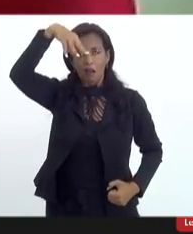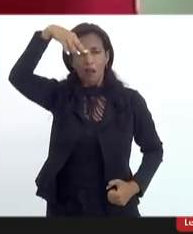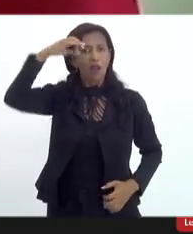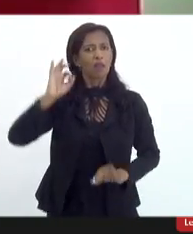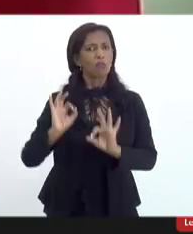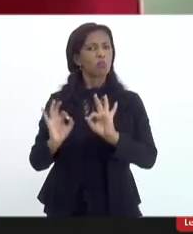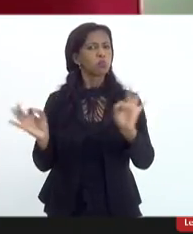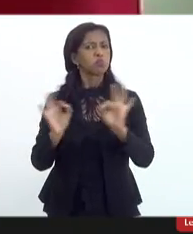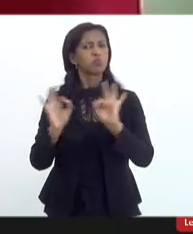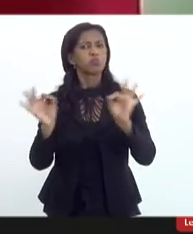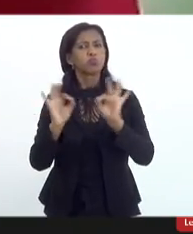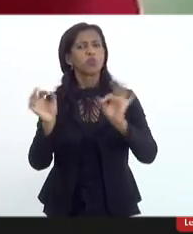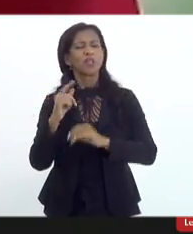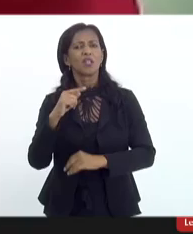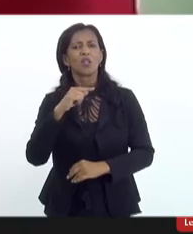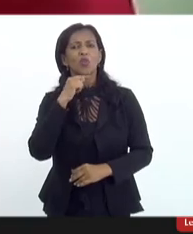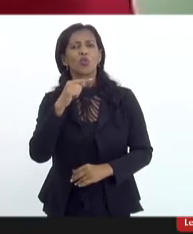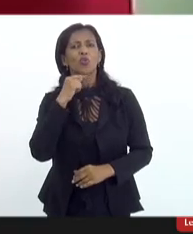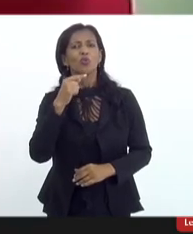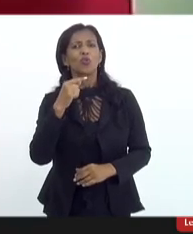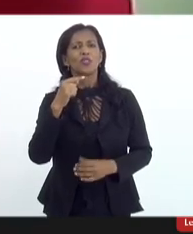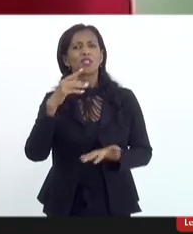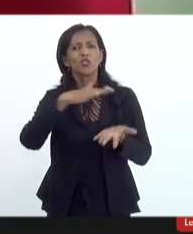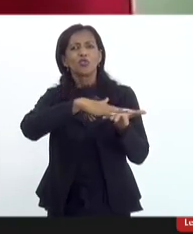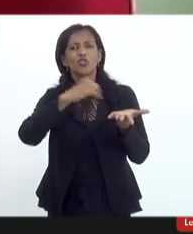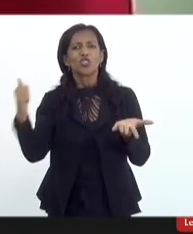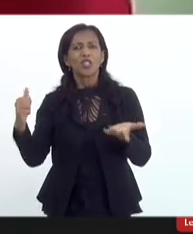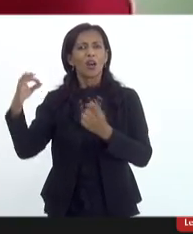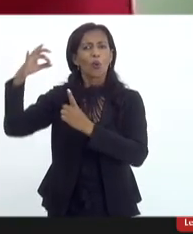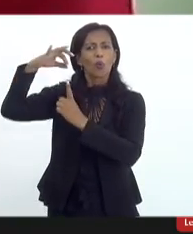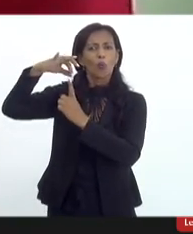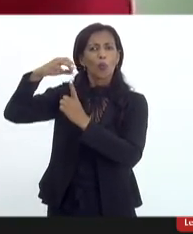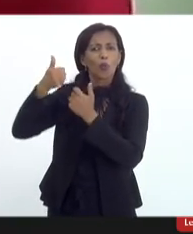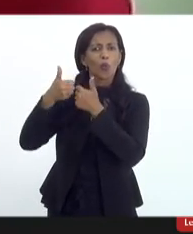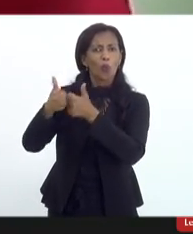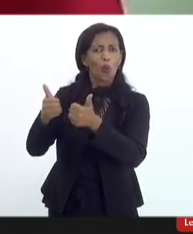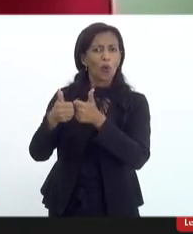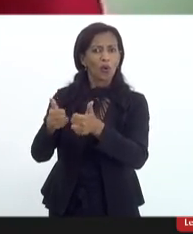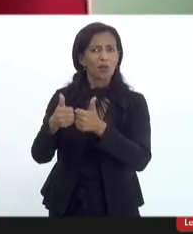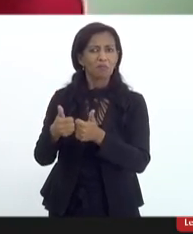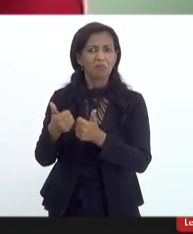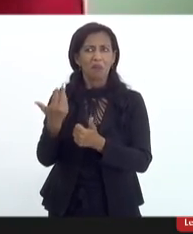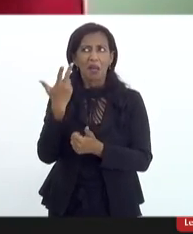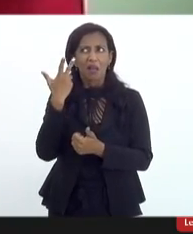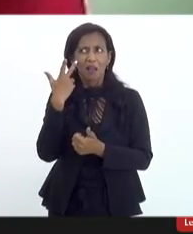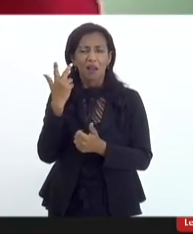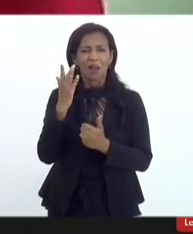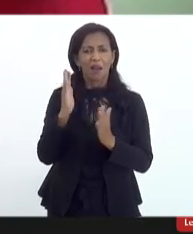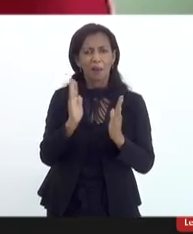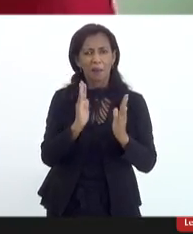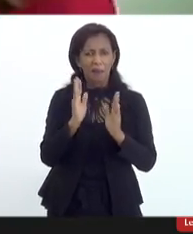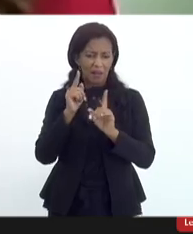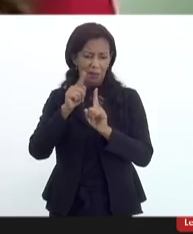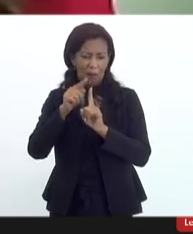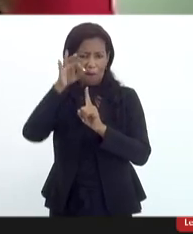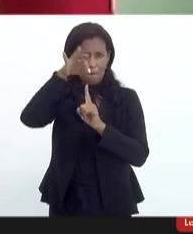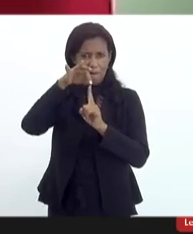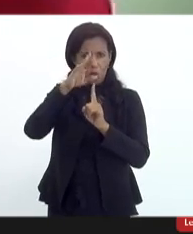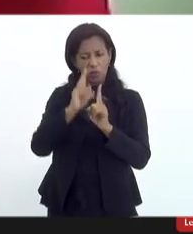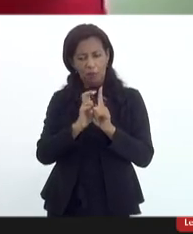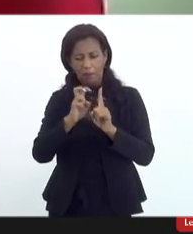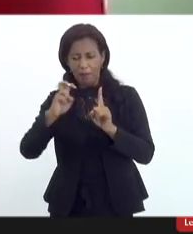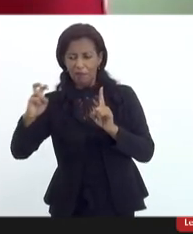ninguém conseguiu tirar aquele ponto de ônibus, sei lá, 5 metros para frente, 5 metros para trás,